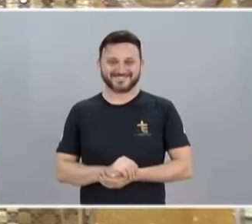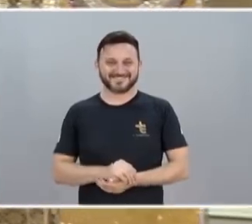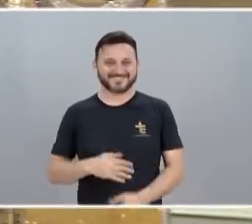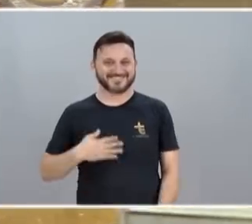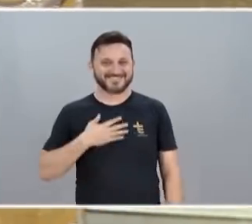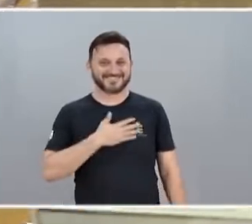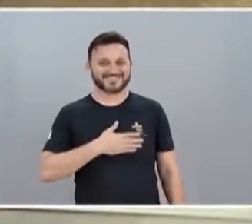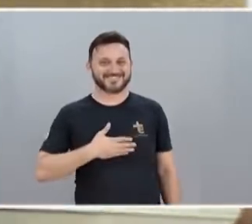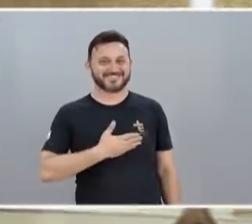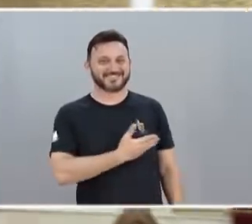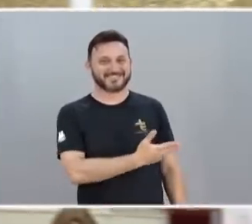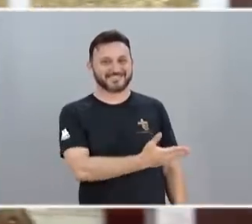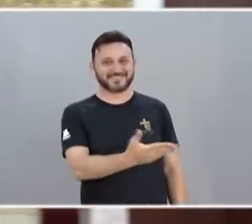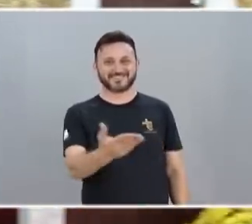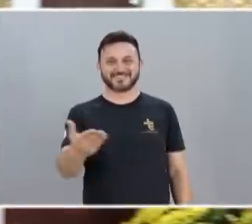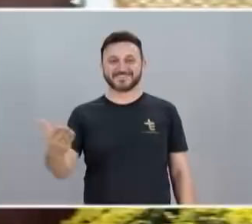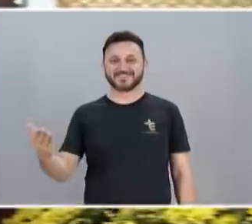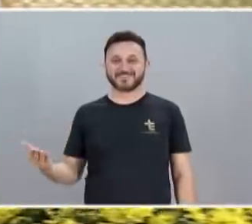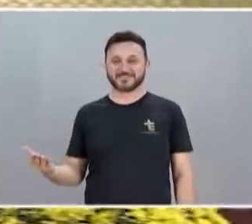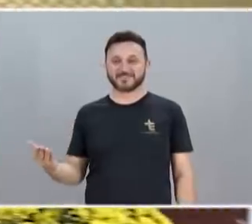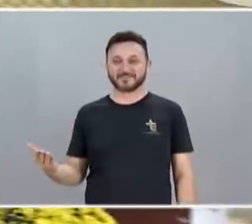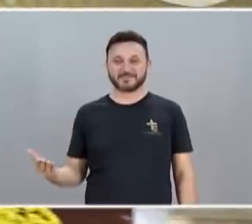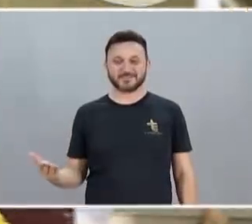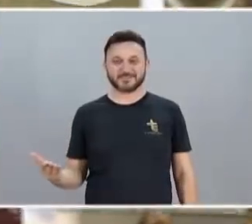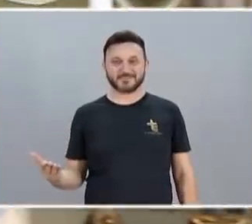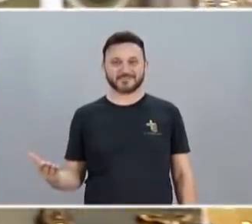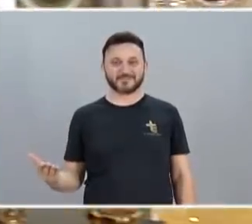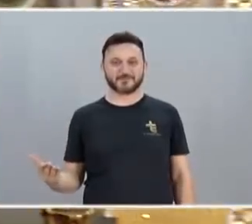Amados filhos e filhas,